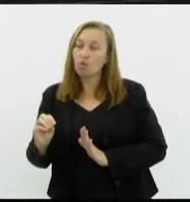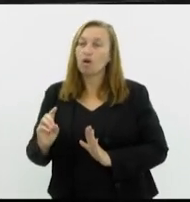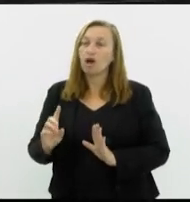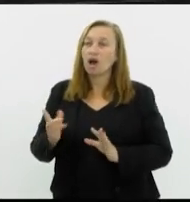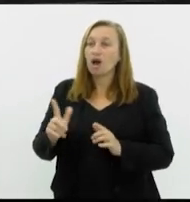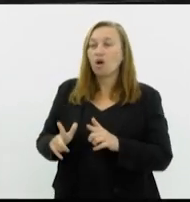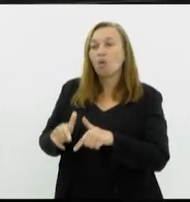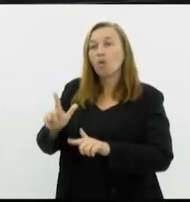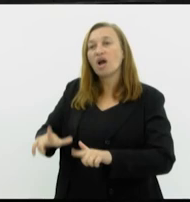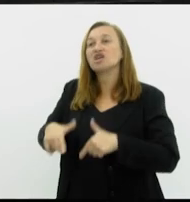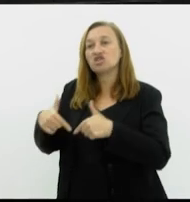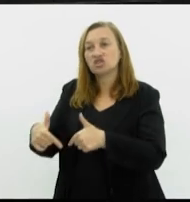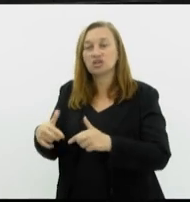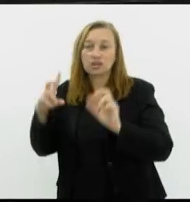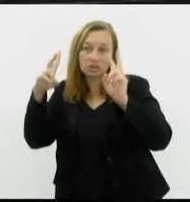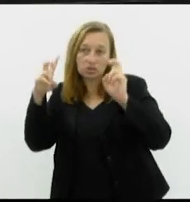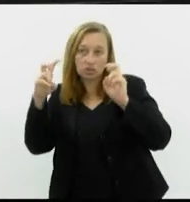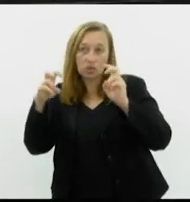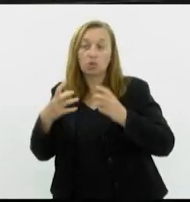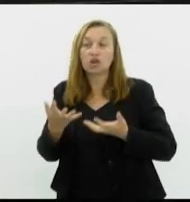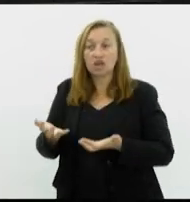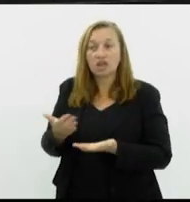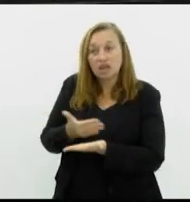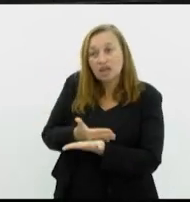situação. Então, quis começar por aí,